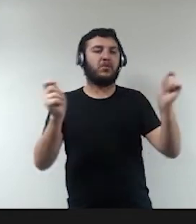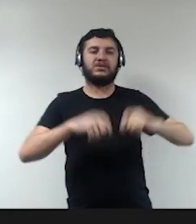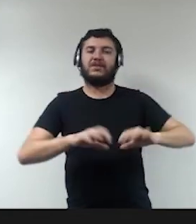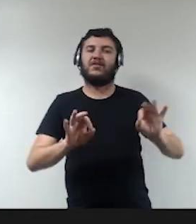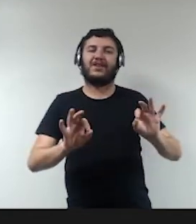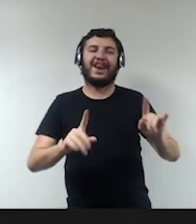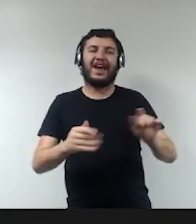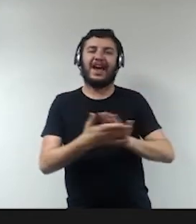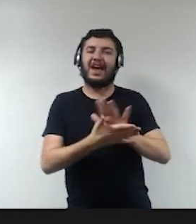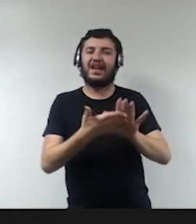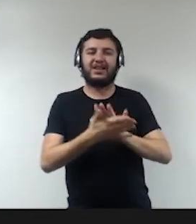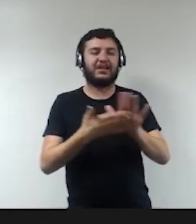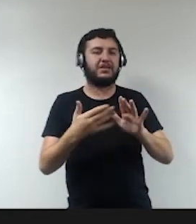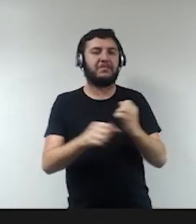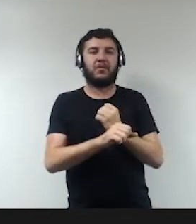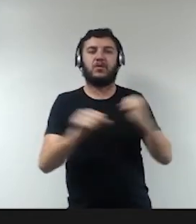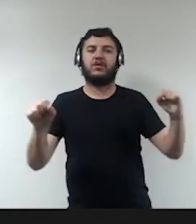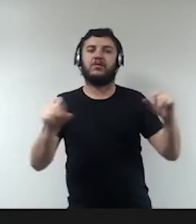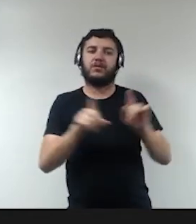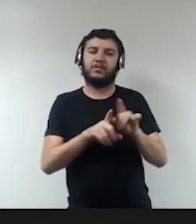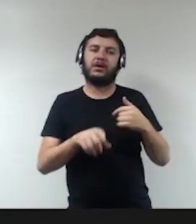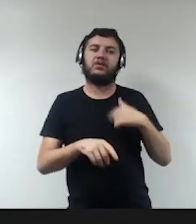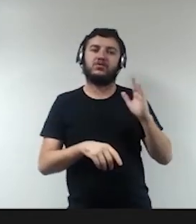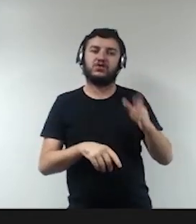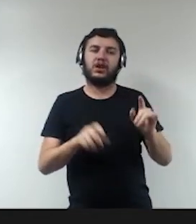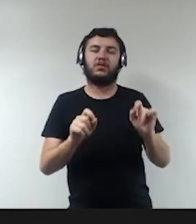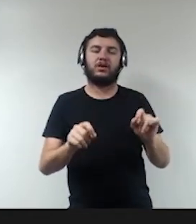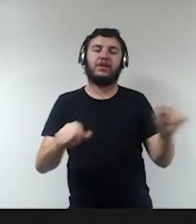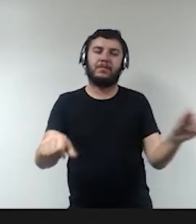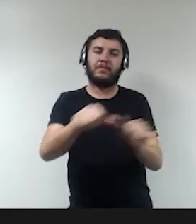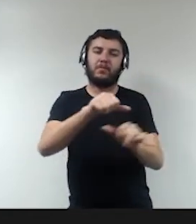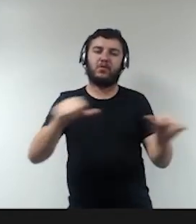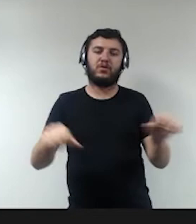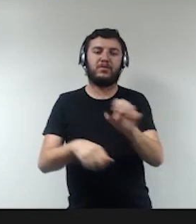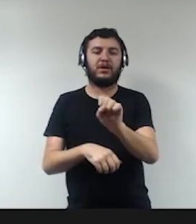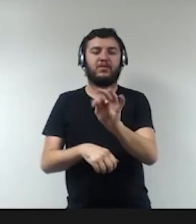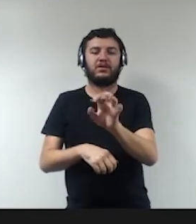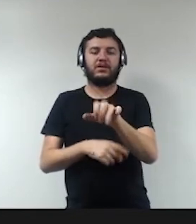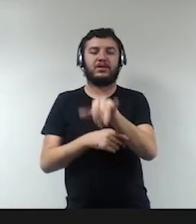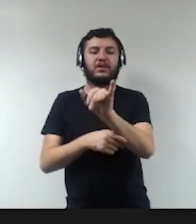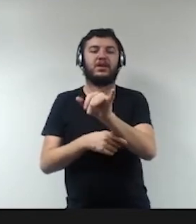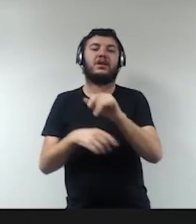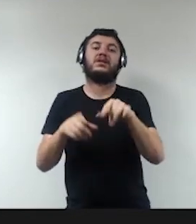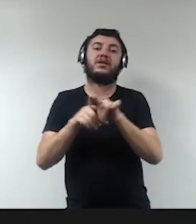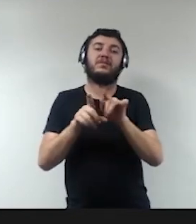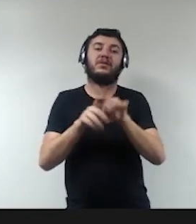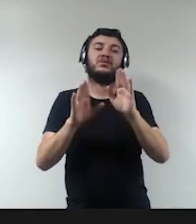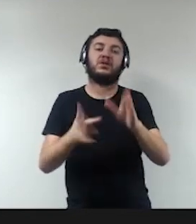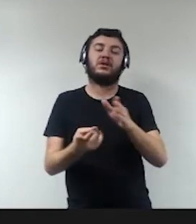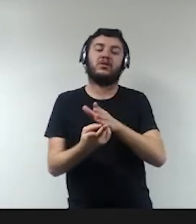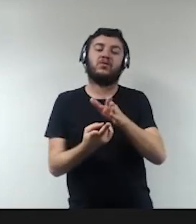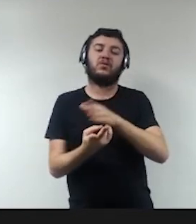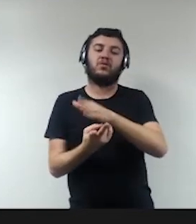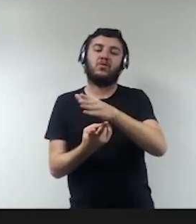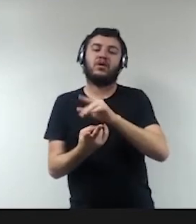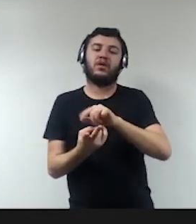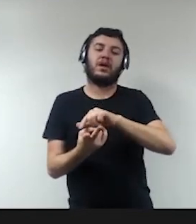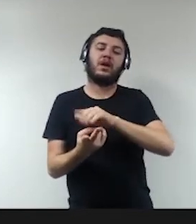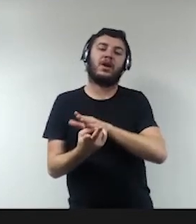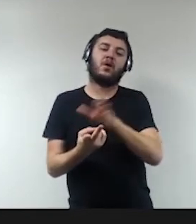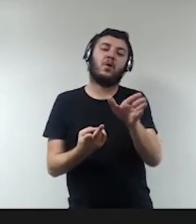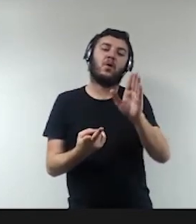deferir já o processamento com o stay. Então, tem 2 linhas de atuação minha. Eu ou defiro a